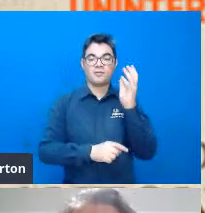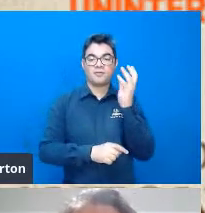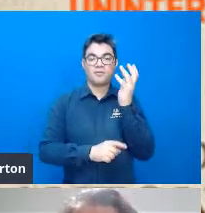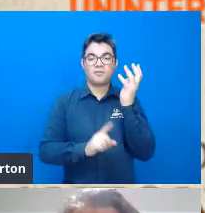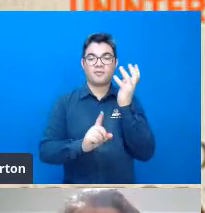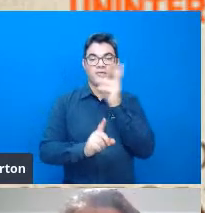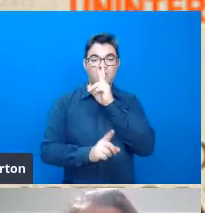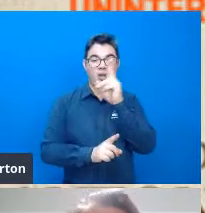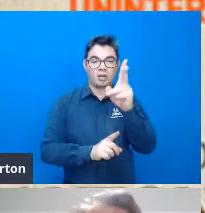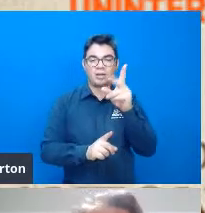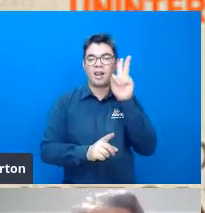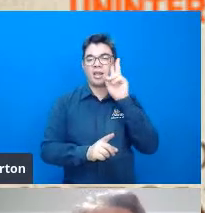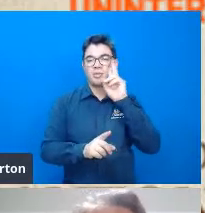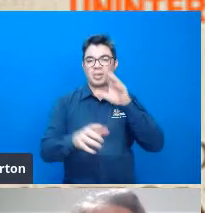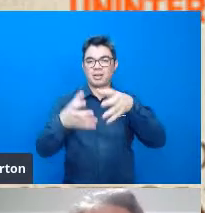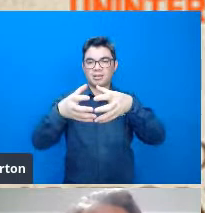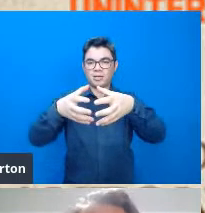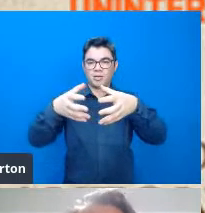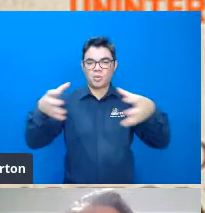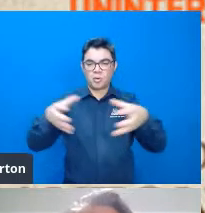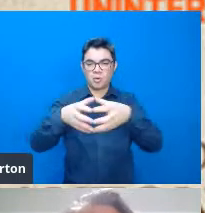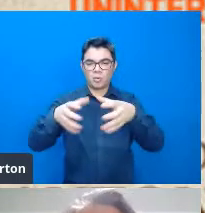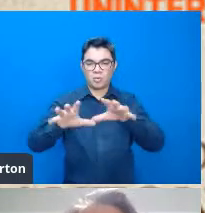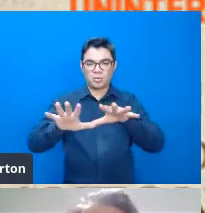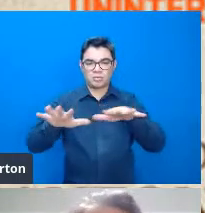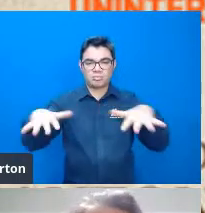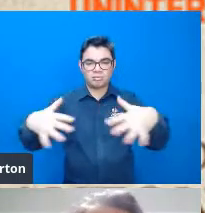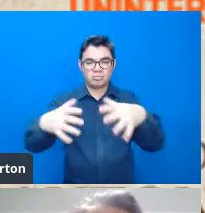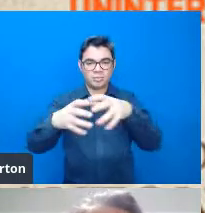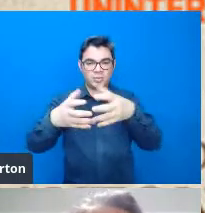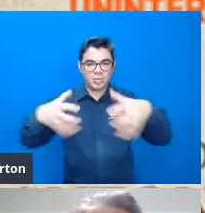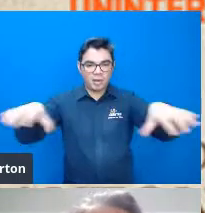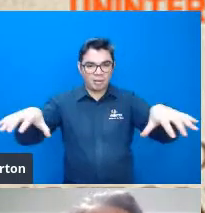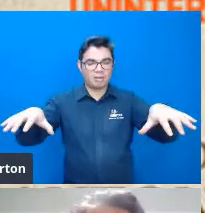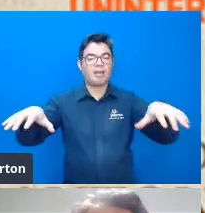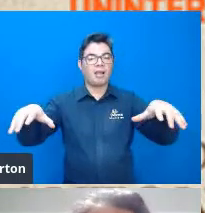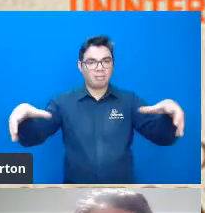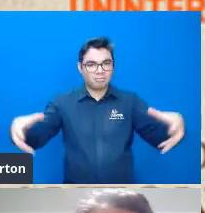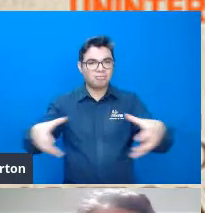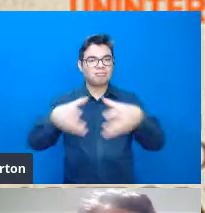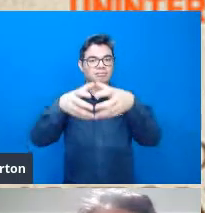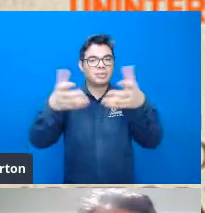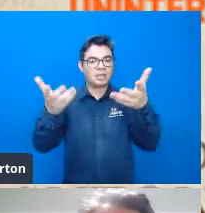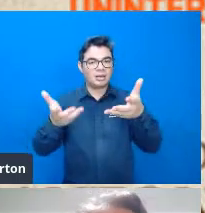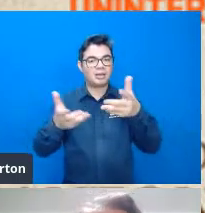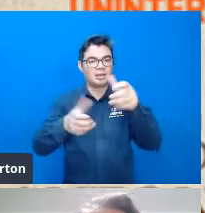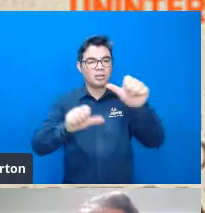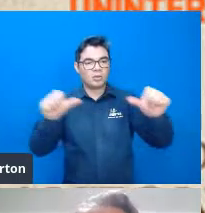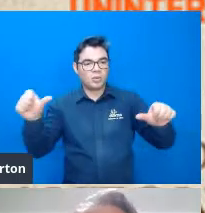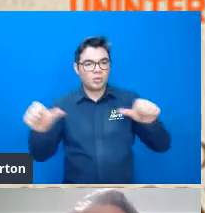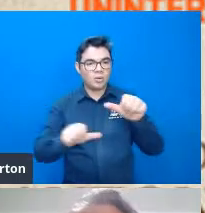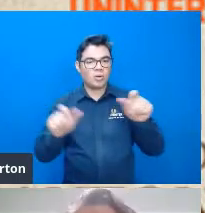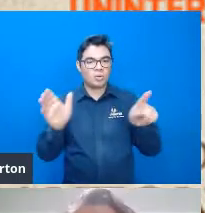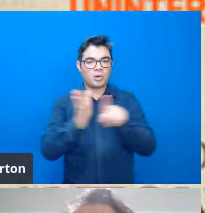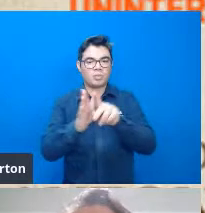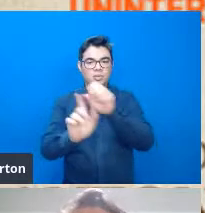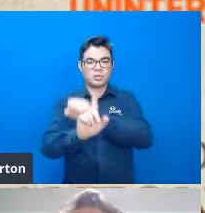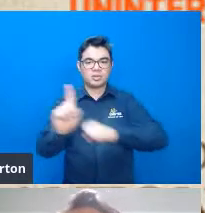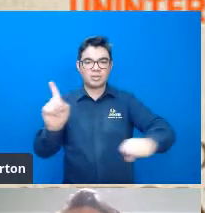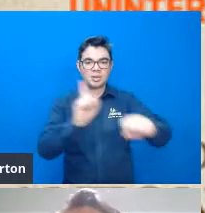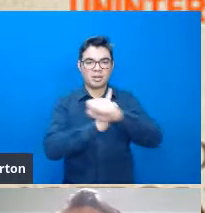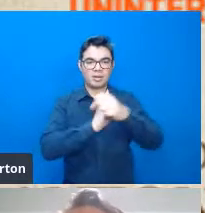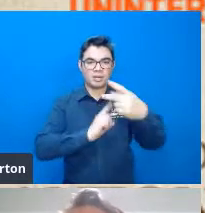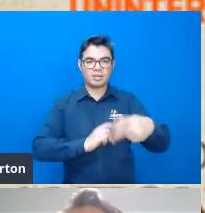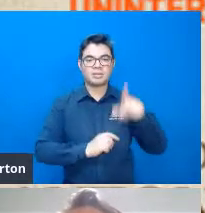políticas segregacionistas, e que culminou com uma mudança muito brusca nessa parte social dos Estados Unidos.